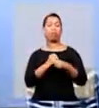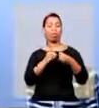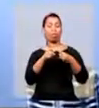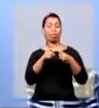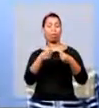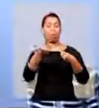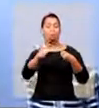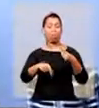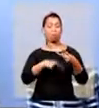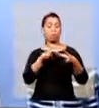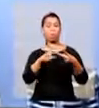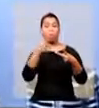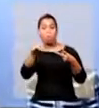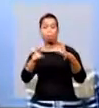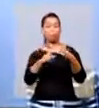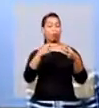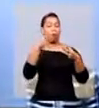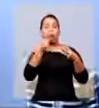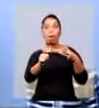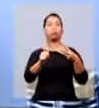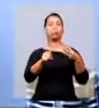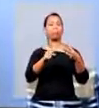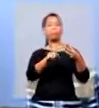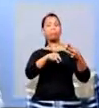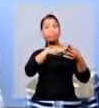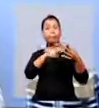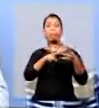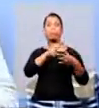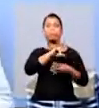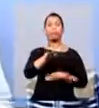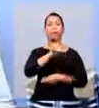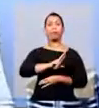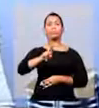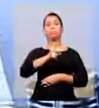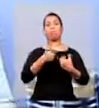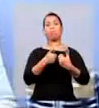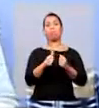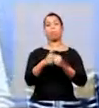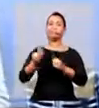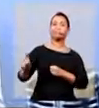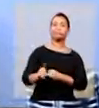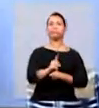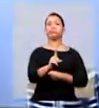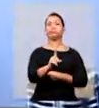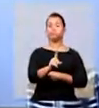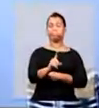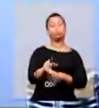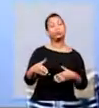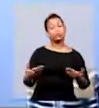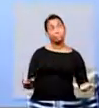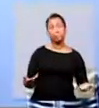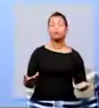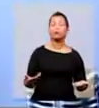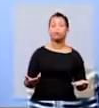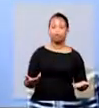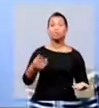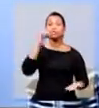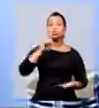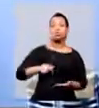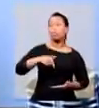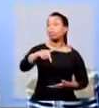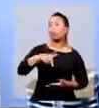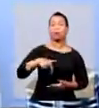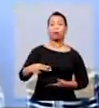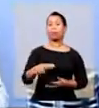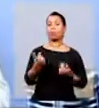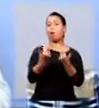utilizem... Conseguir ter o acesso. Ter o acesso. Então, quer dizer, teu direito de ir e vir não é igual ao dos outros, né? Você acaba sendo um pouco excluído em relação a